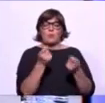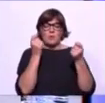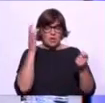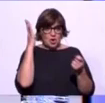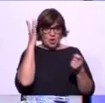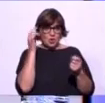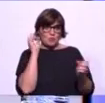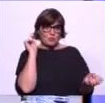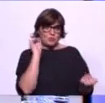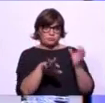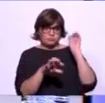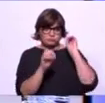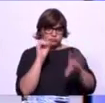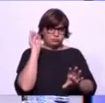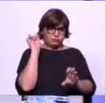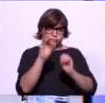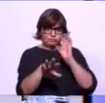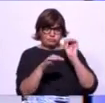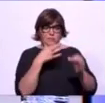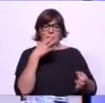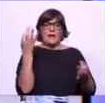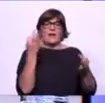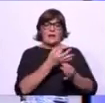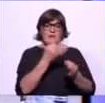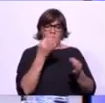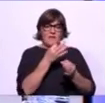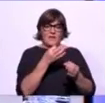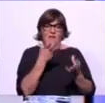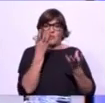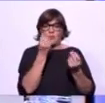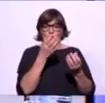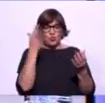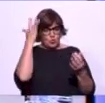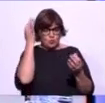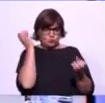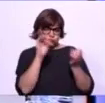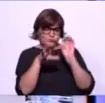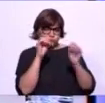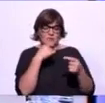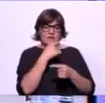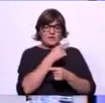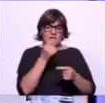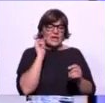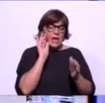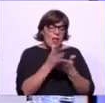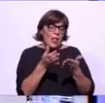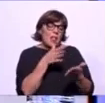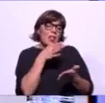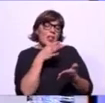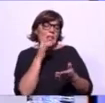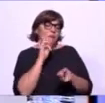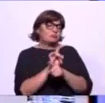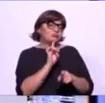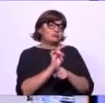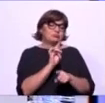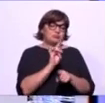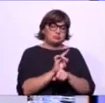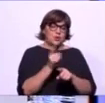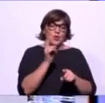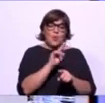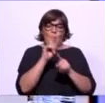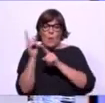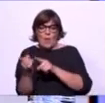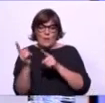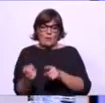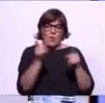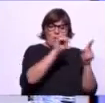vão atirando, e a verdade é que são atirados por muitos, porque os cartilheiros de facto vão abundando, e se não é num lado é no